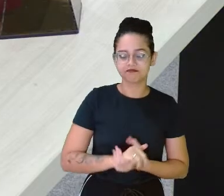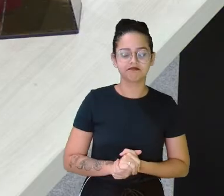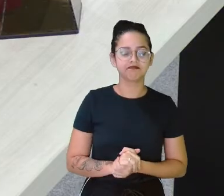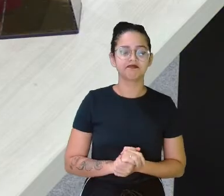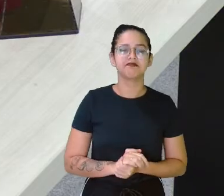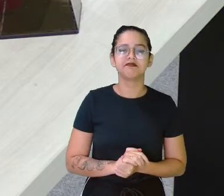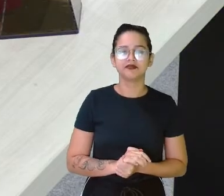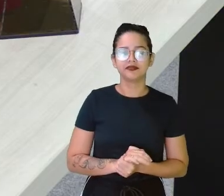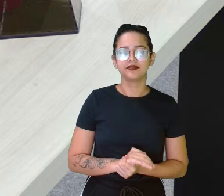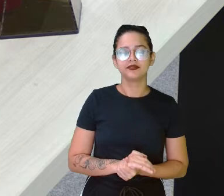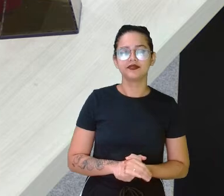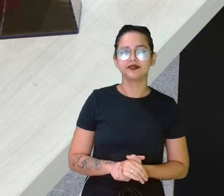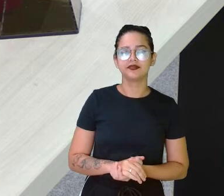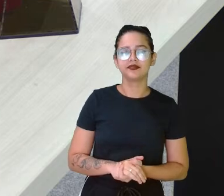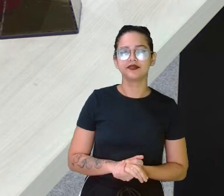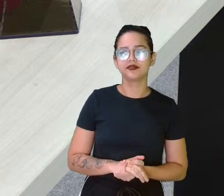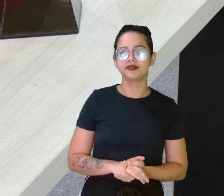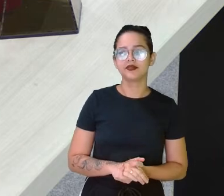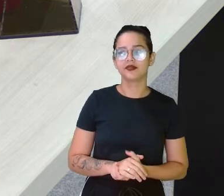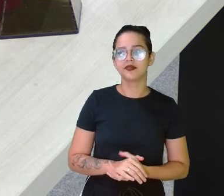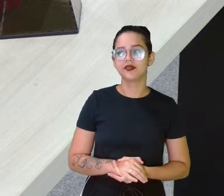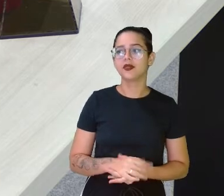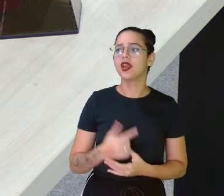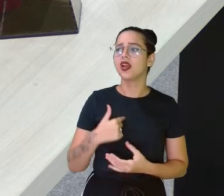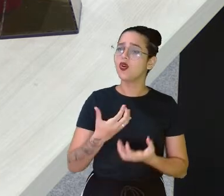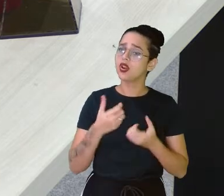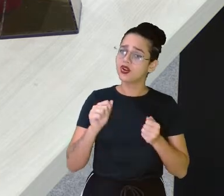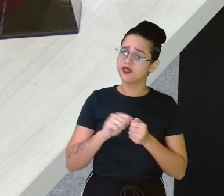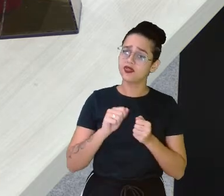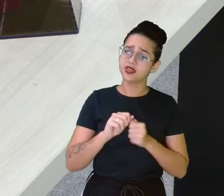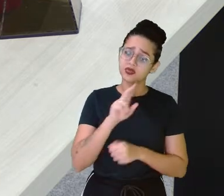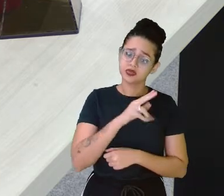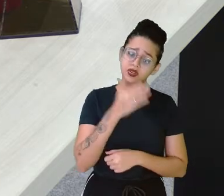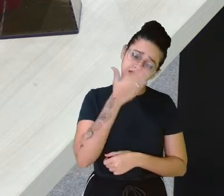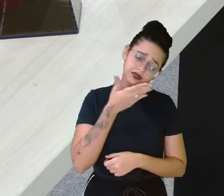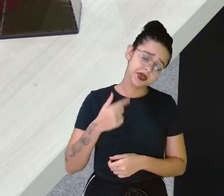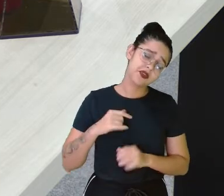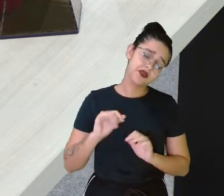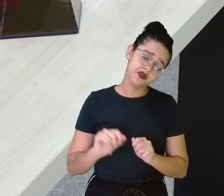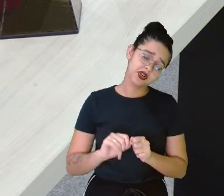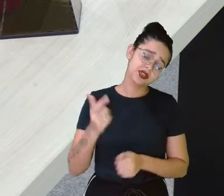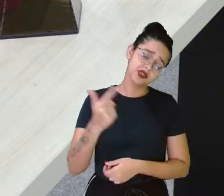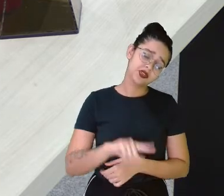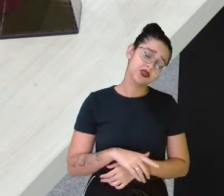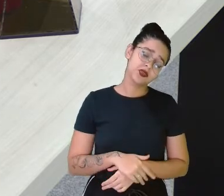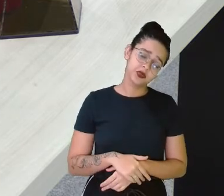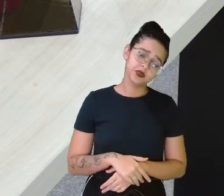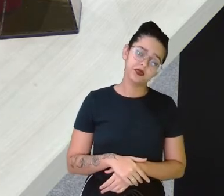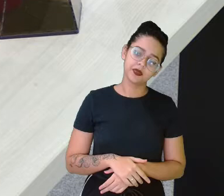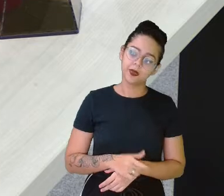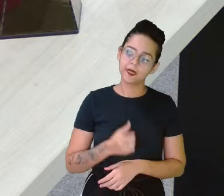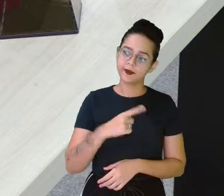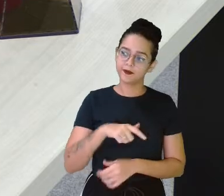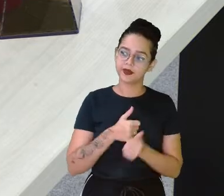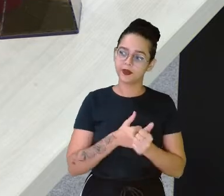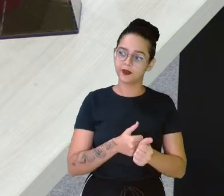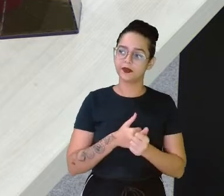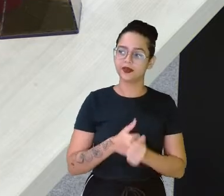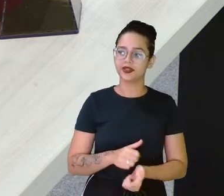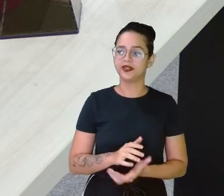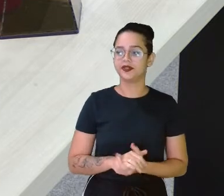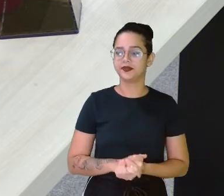né? Eu queria fazer com jujuba, certo? Eu vou fazer de novo, que é para vocês